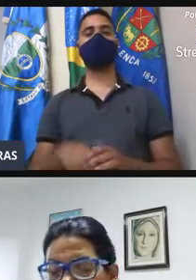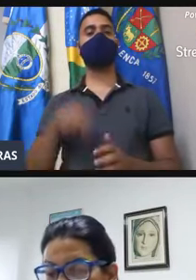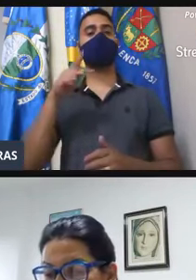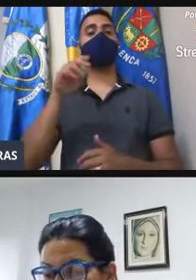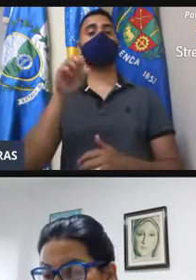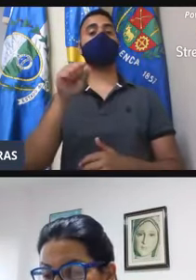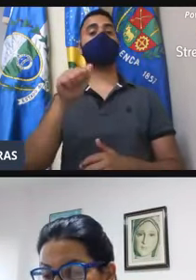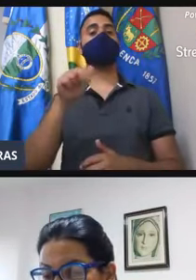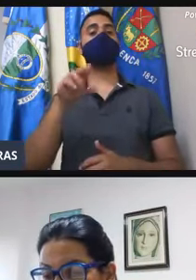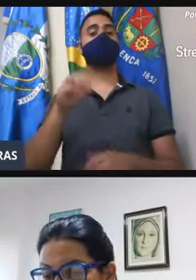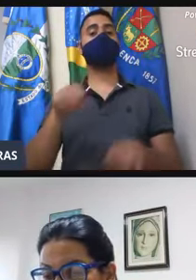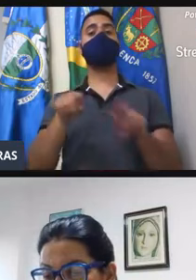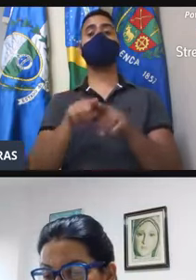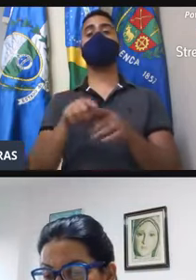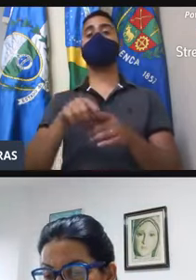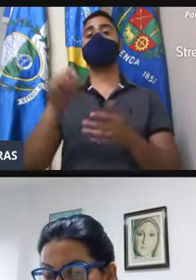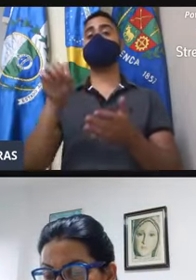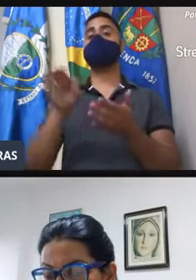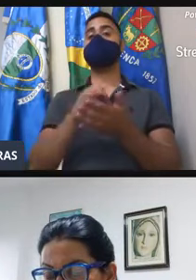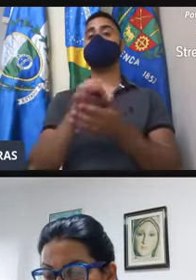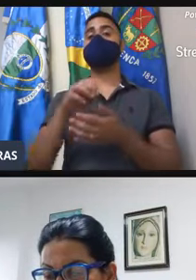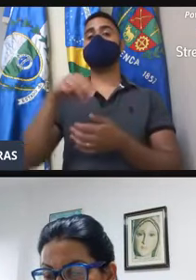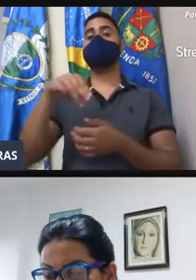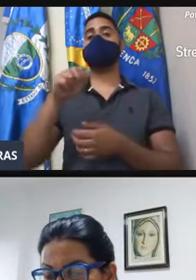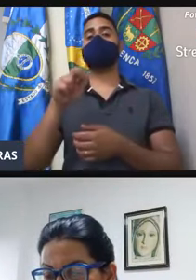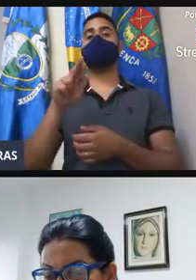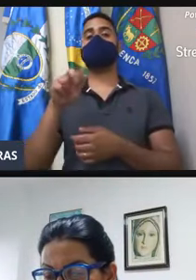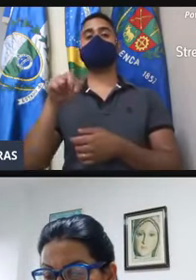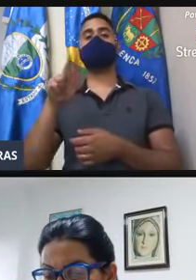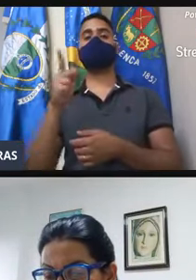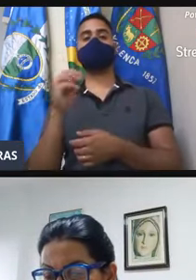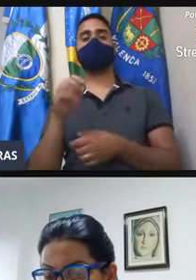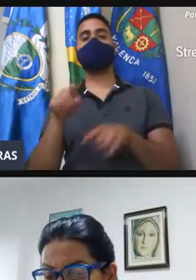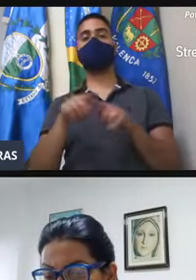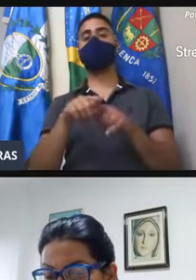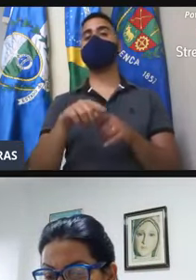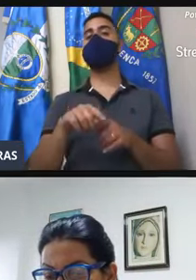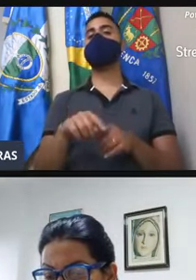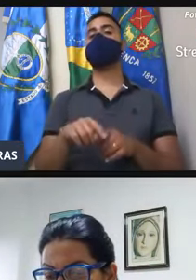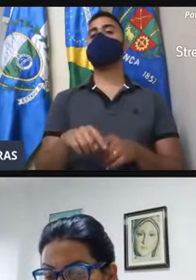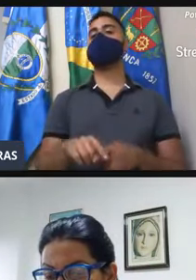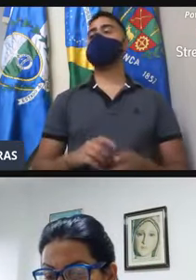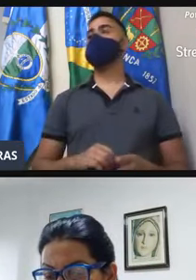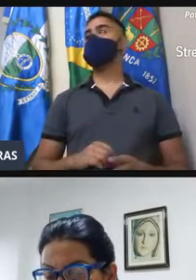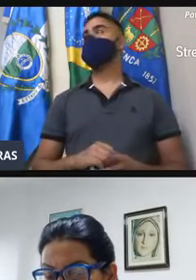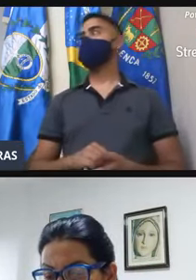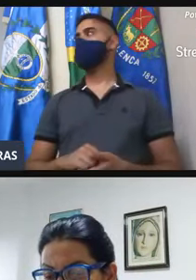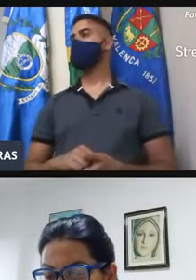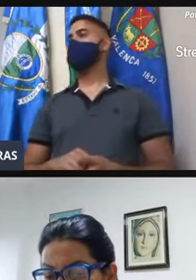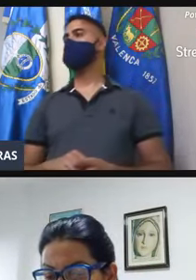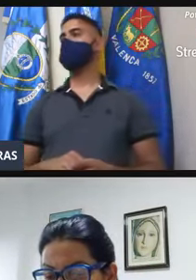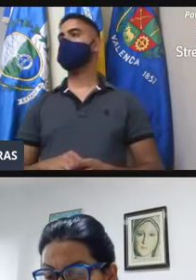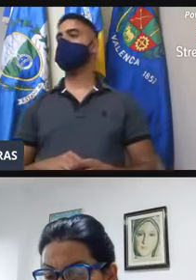relator, e assina o Marquinho da Saúde e o Celcinho do Bar. Presidente, tem também